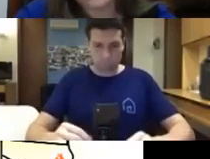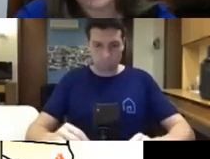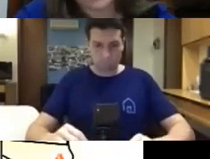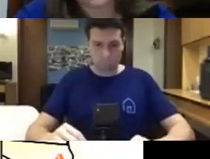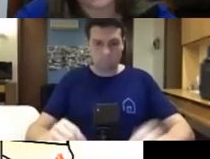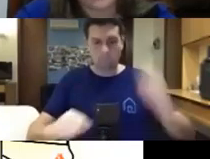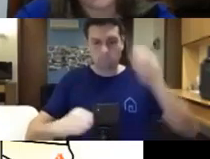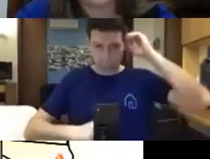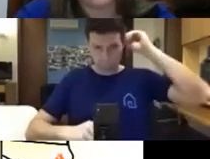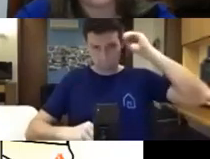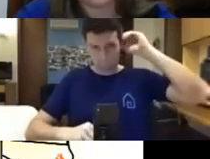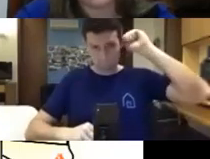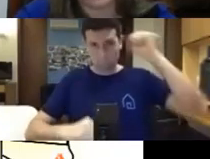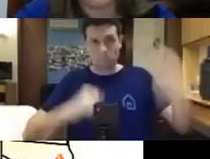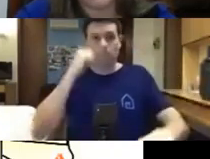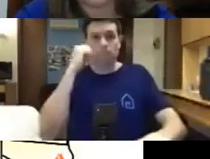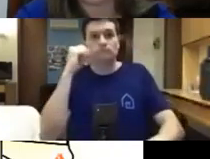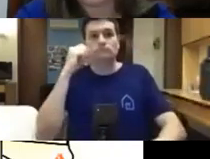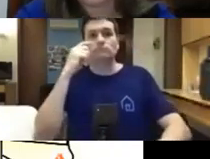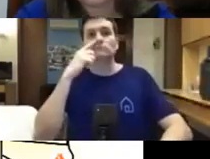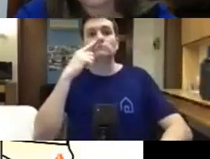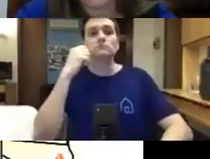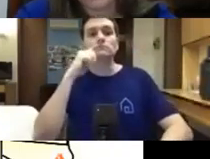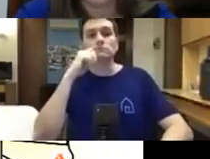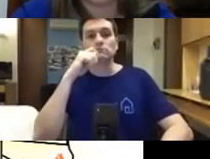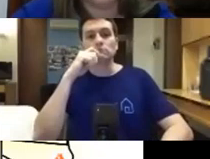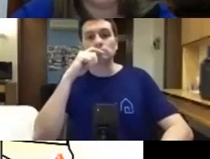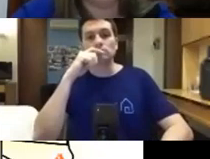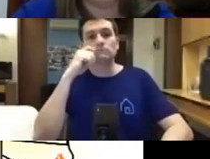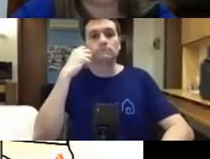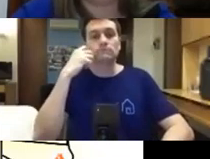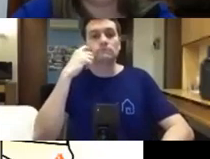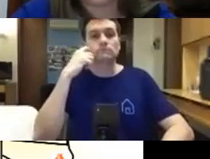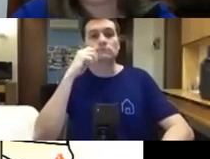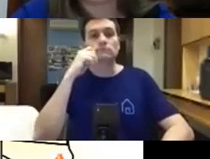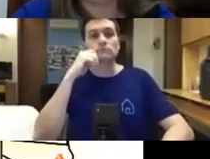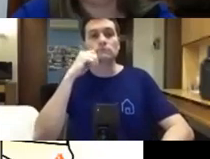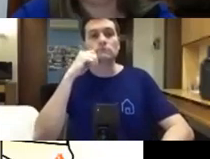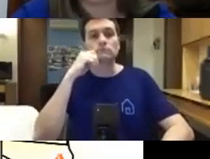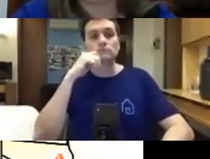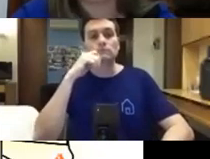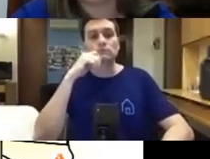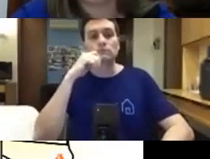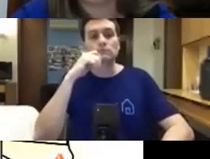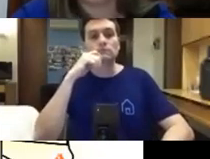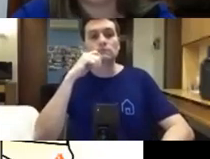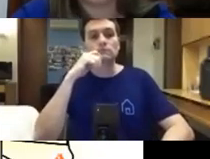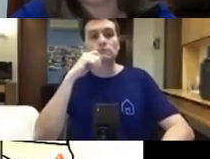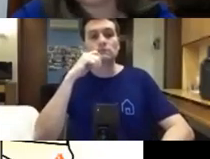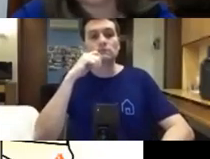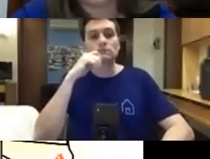extremidade, a gente já tem, então, alguma previsão de esforço de compressão oblíqua,